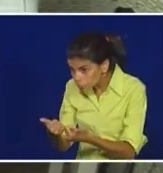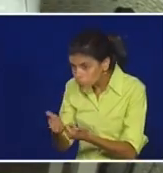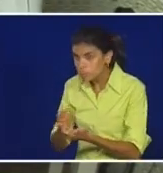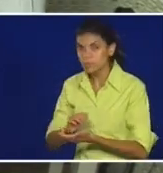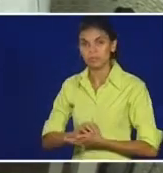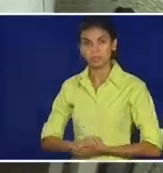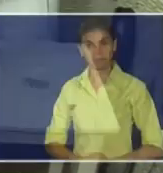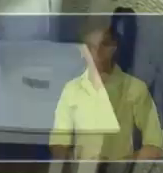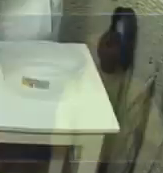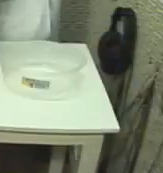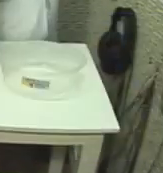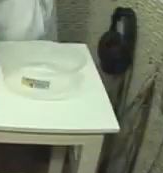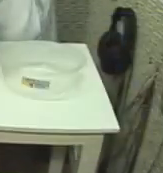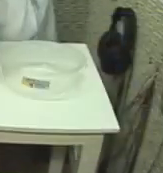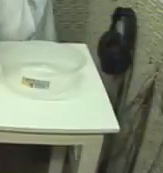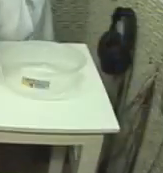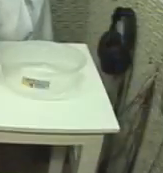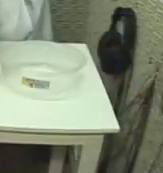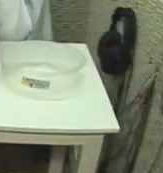bacia, tá bom?